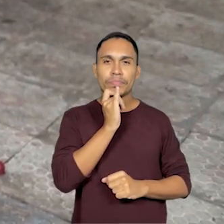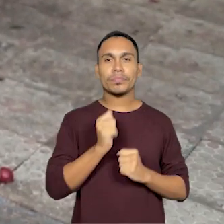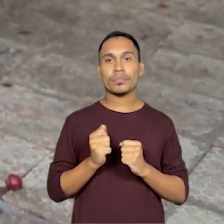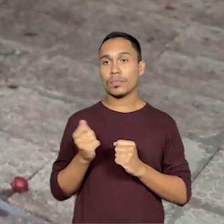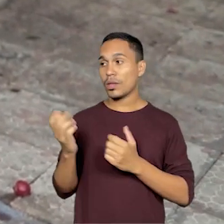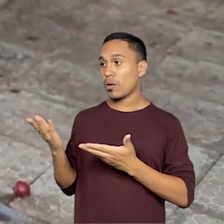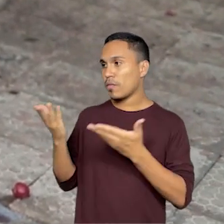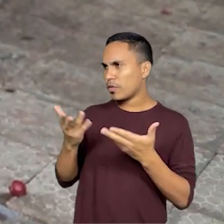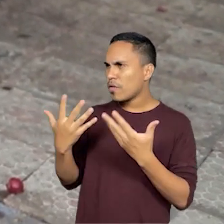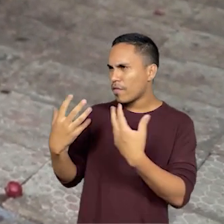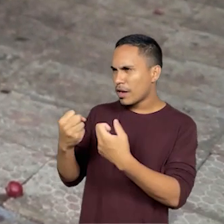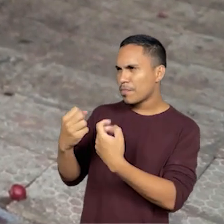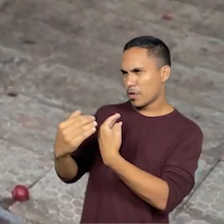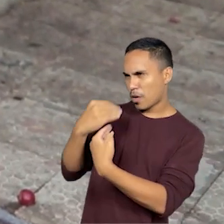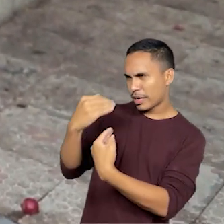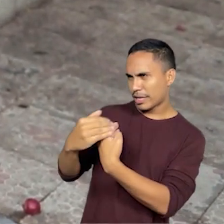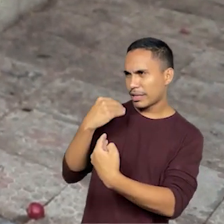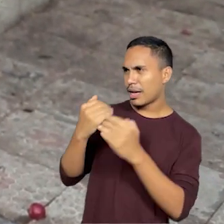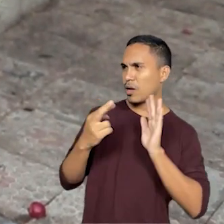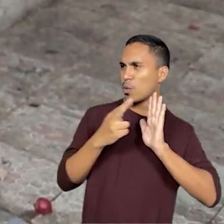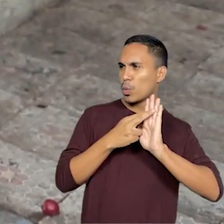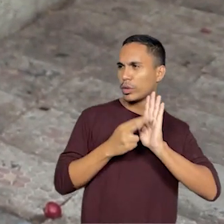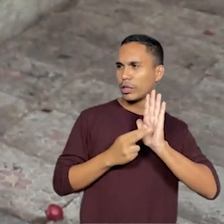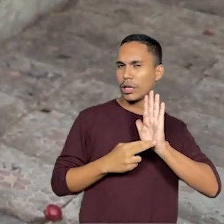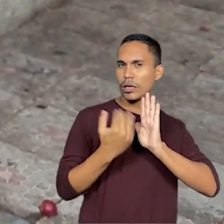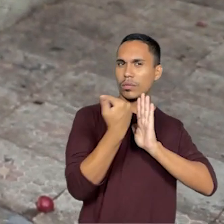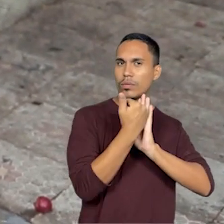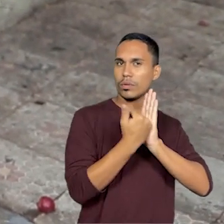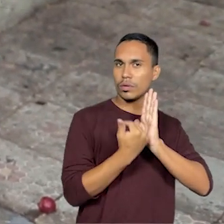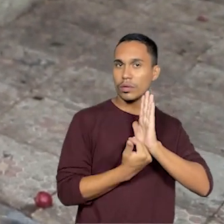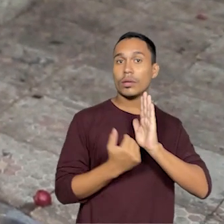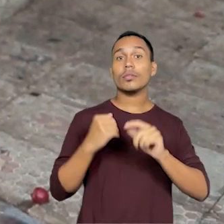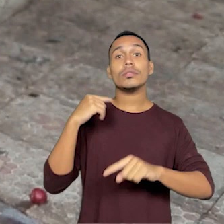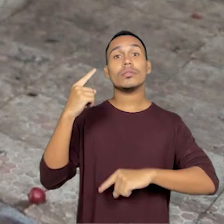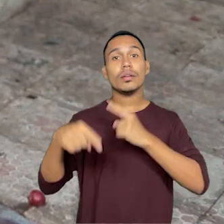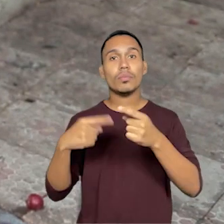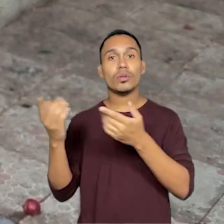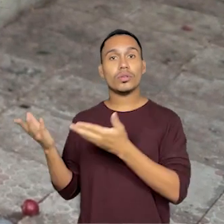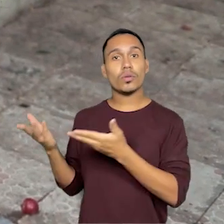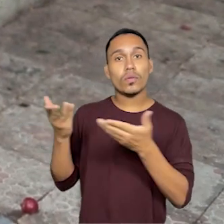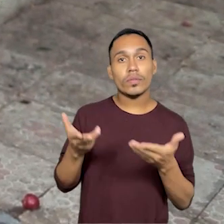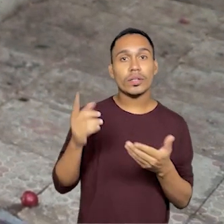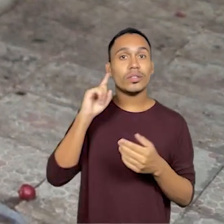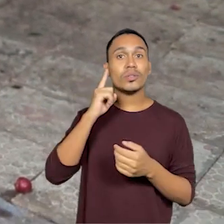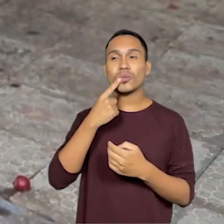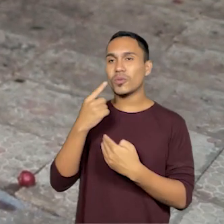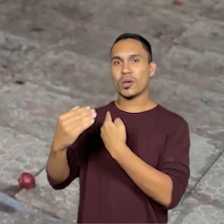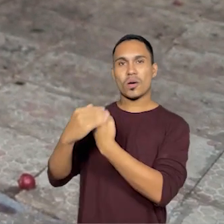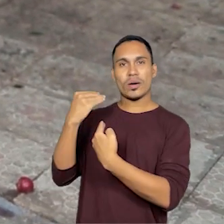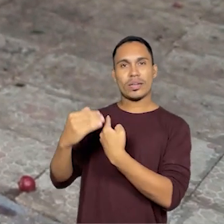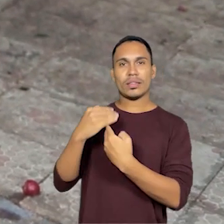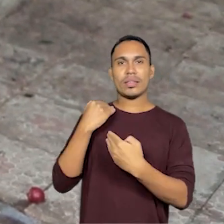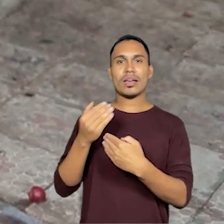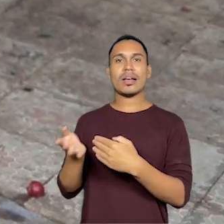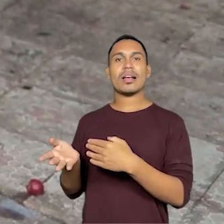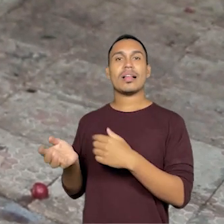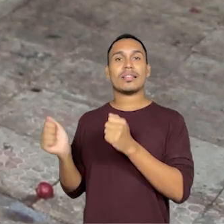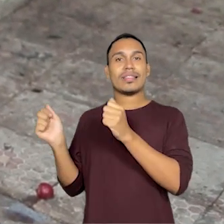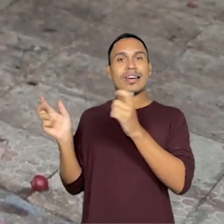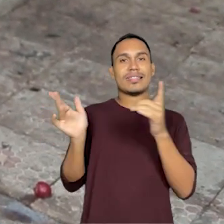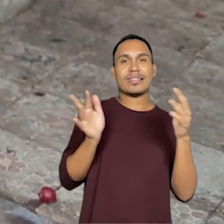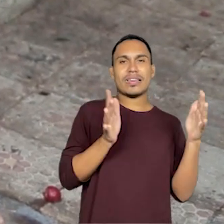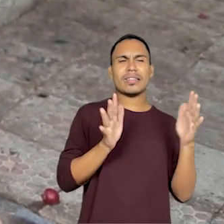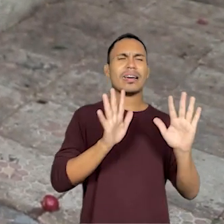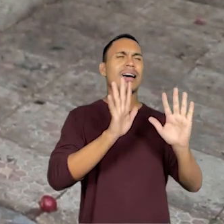ser orientadora do roteiro. Depois eu chamei uma pessoa surda para ser orientadora da cena. Ah, mas eu não tenho muita experiência com